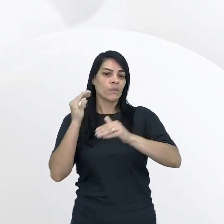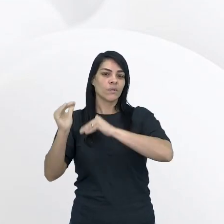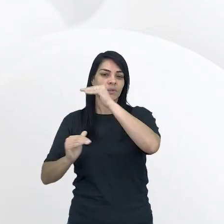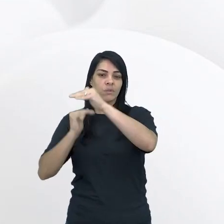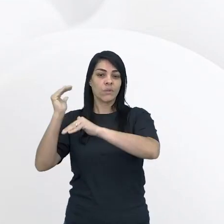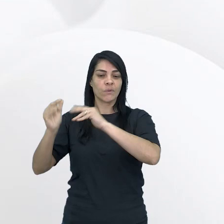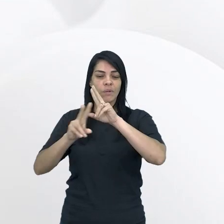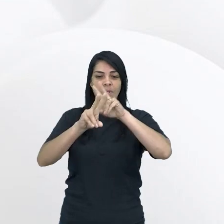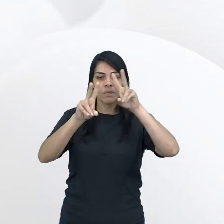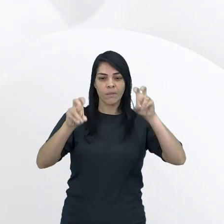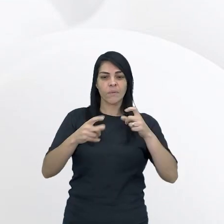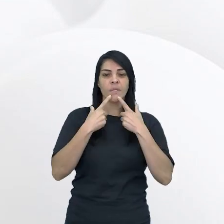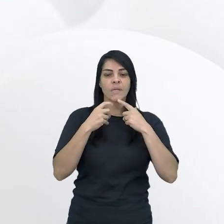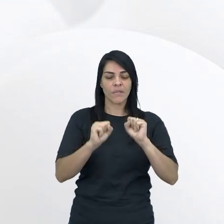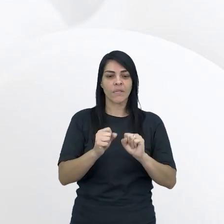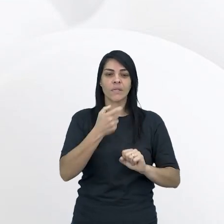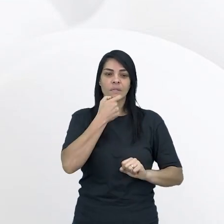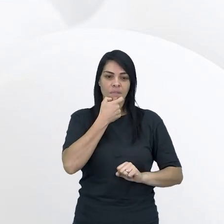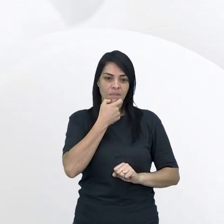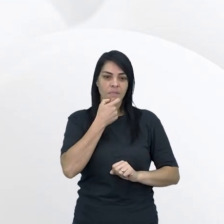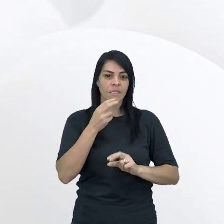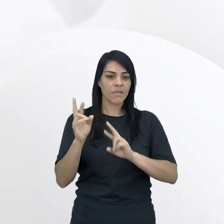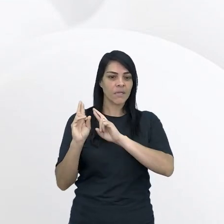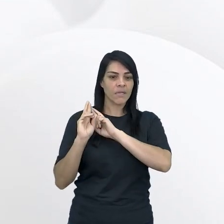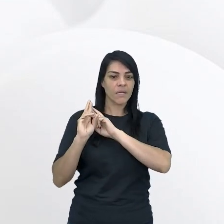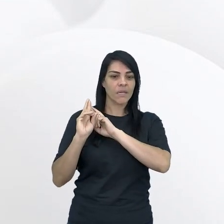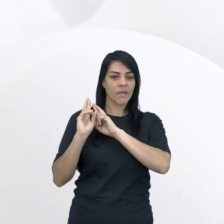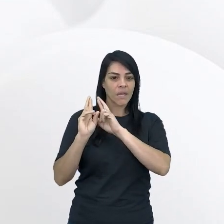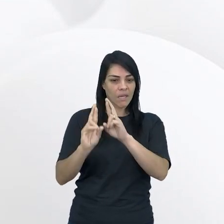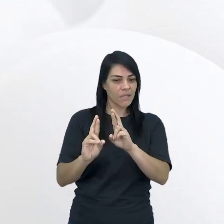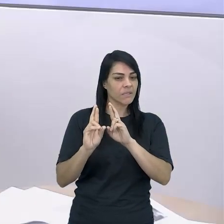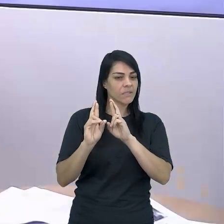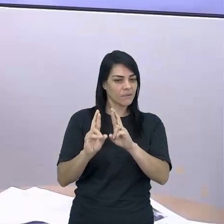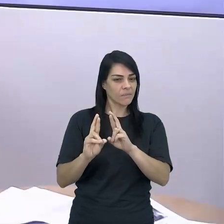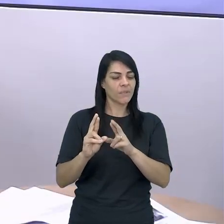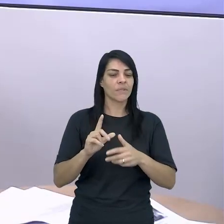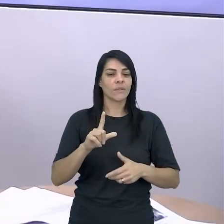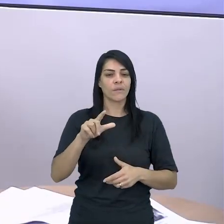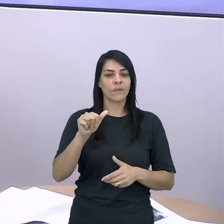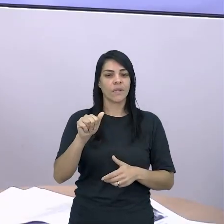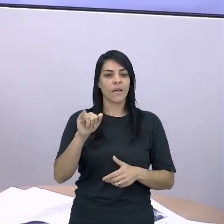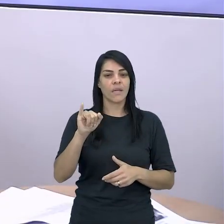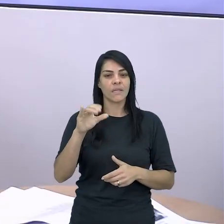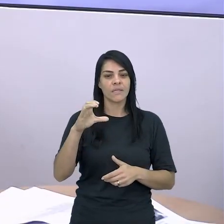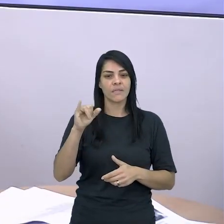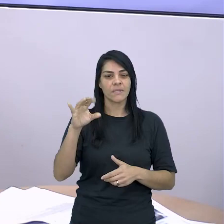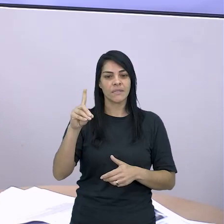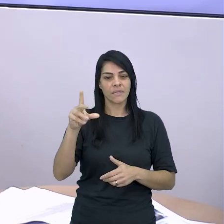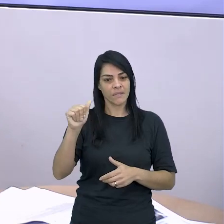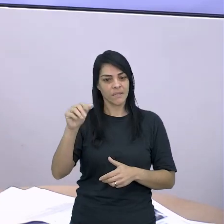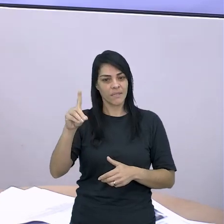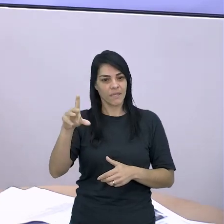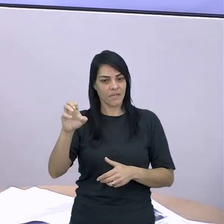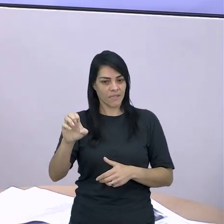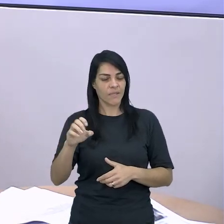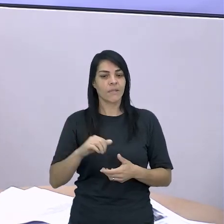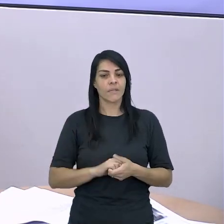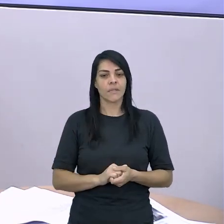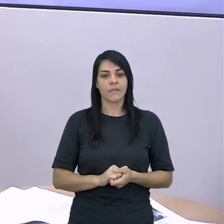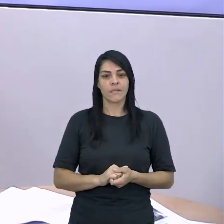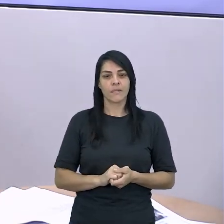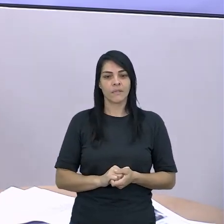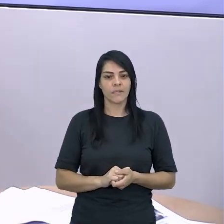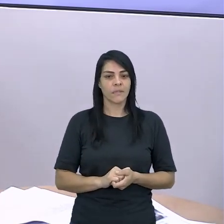inglesa, respeitando a laicidade? Gente, a gente tem a escola laica, então a gente não vai fazer